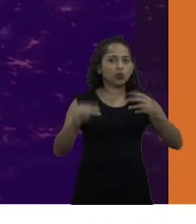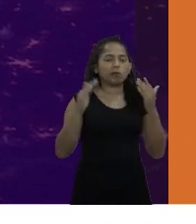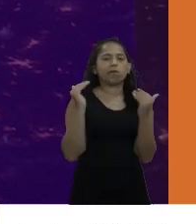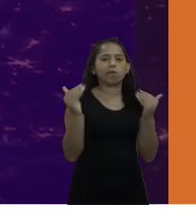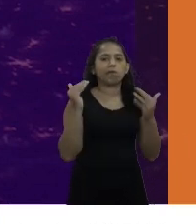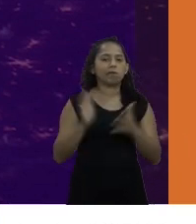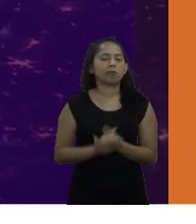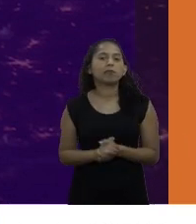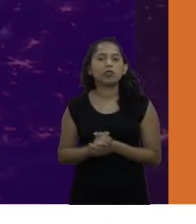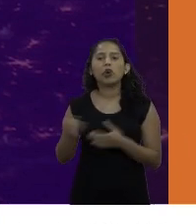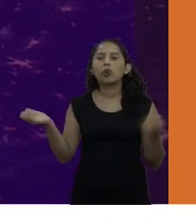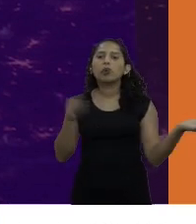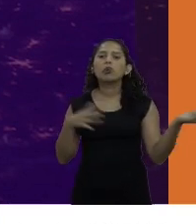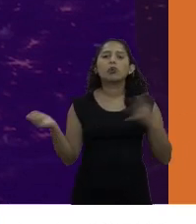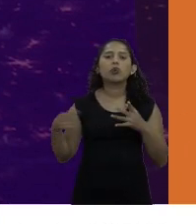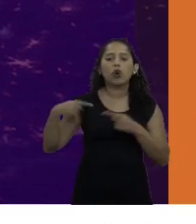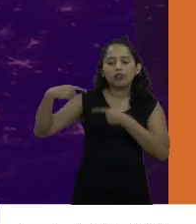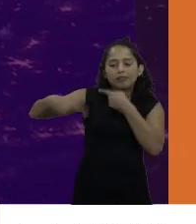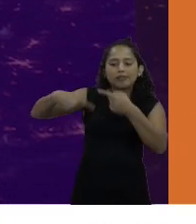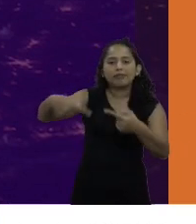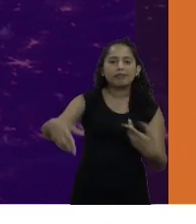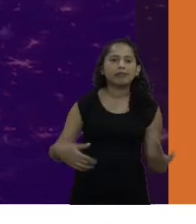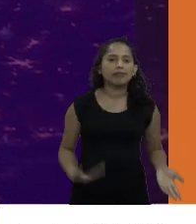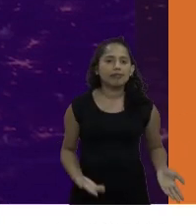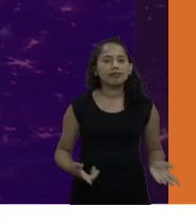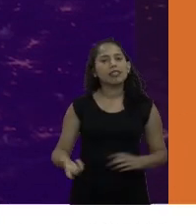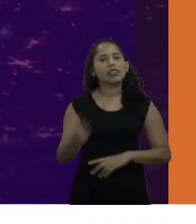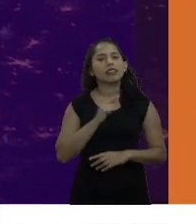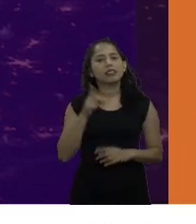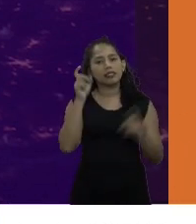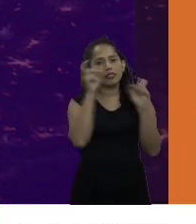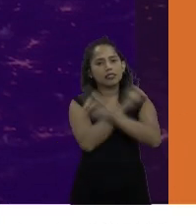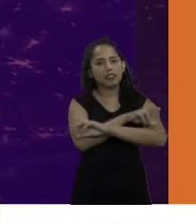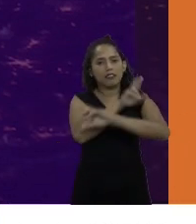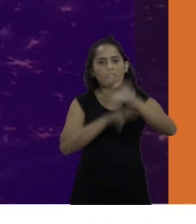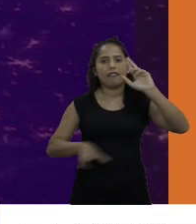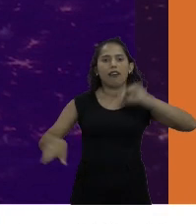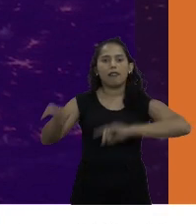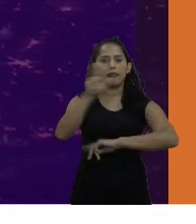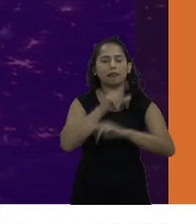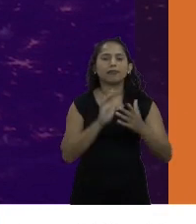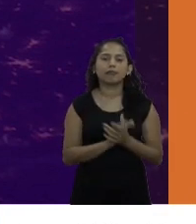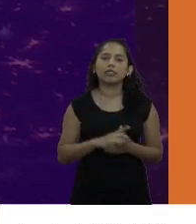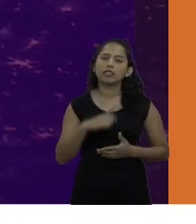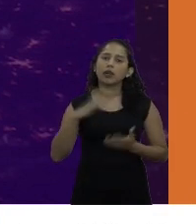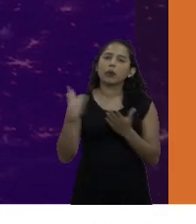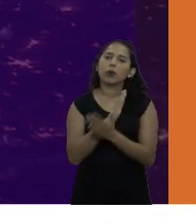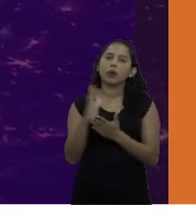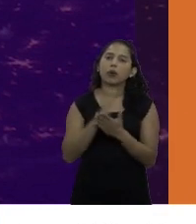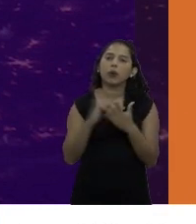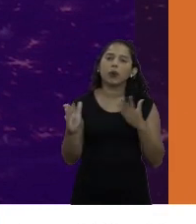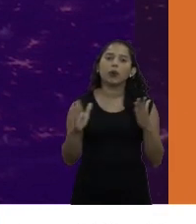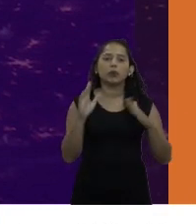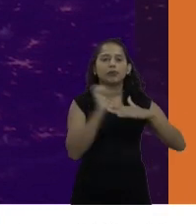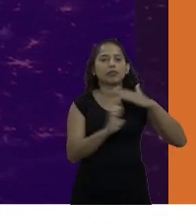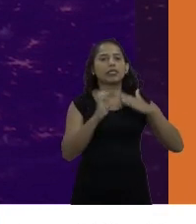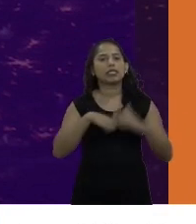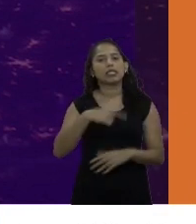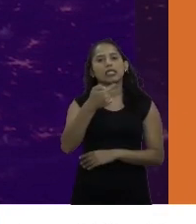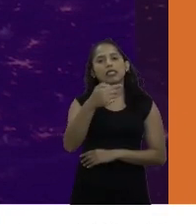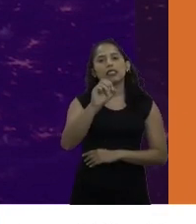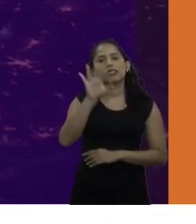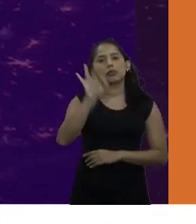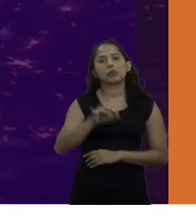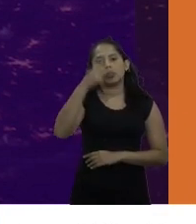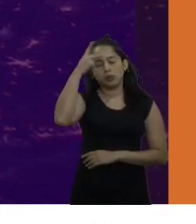Novas gerações trazem complexidades também. A gente tem as organizações hoje com praticamente 70% das pessoas da